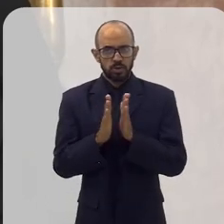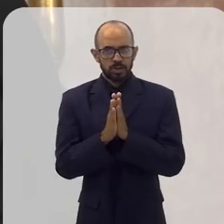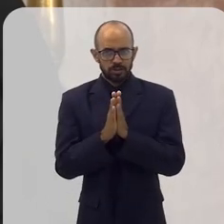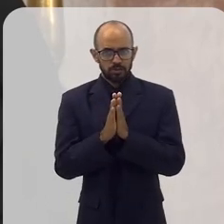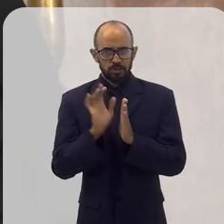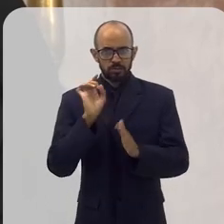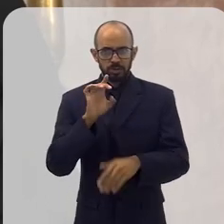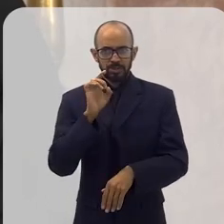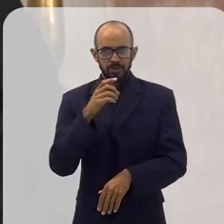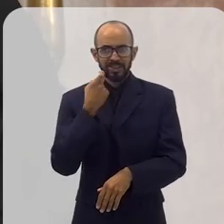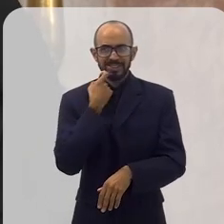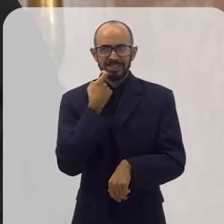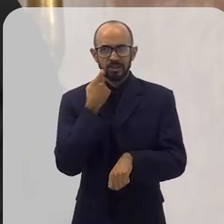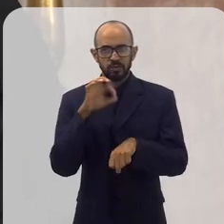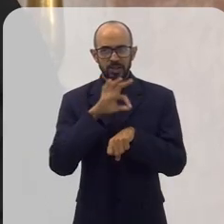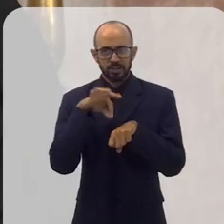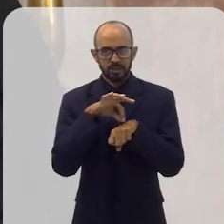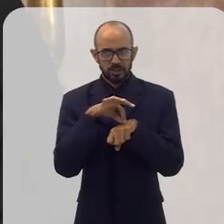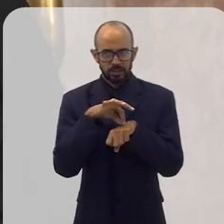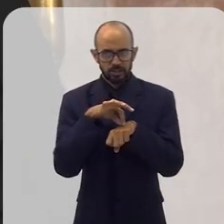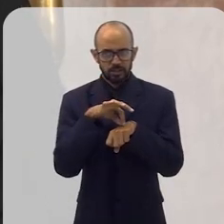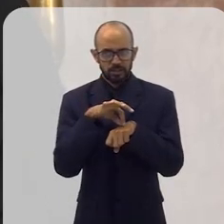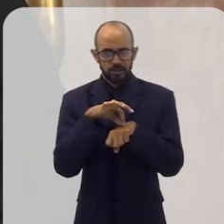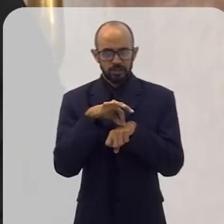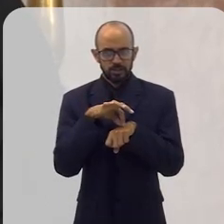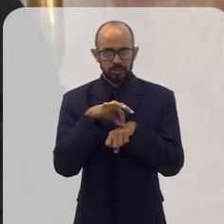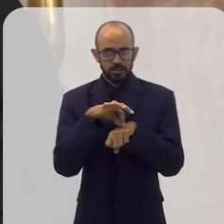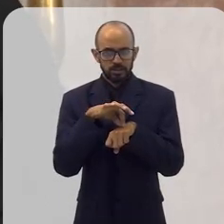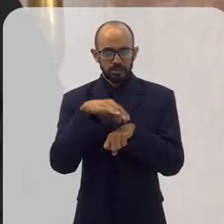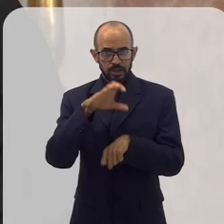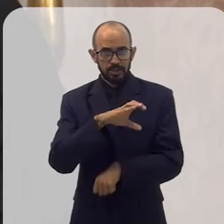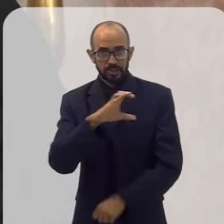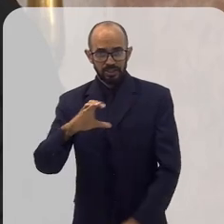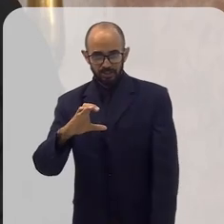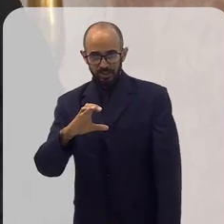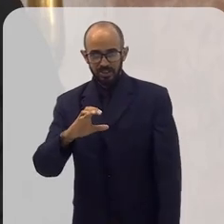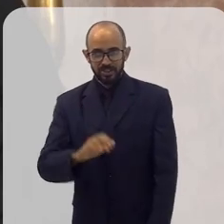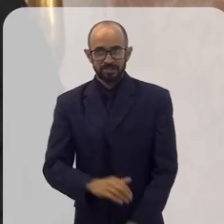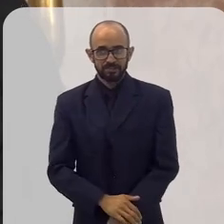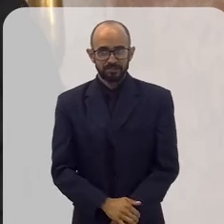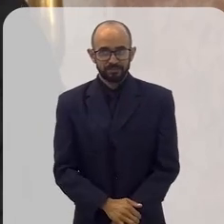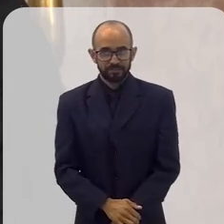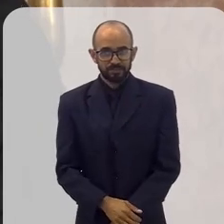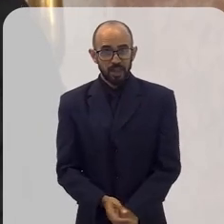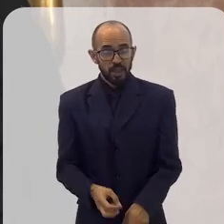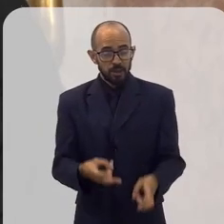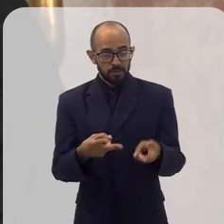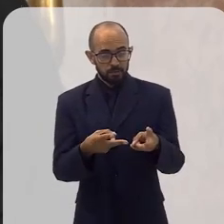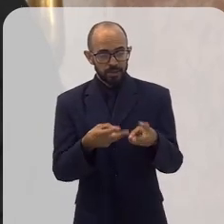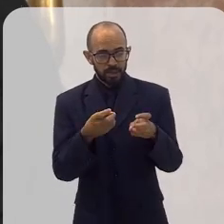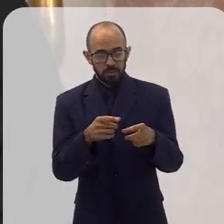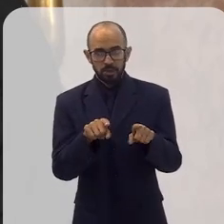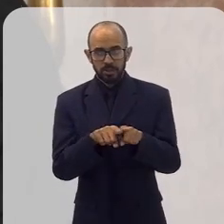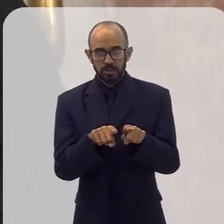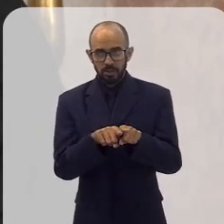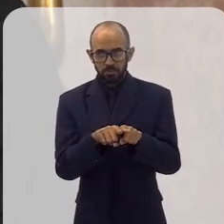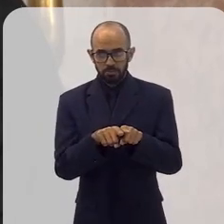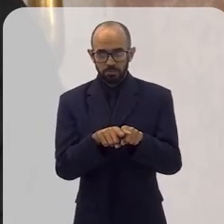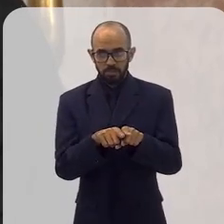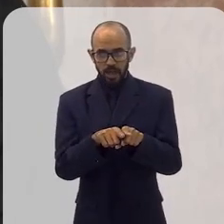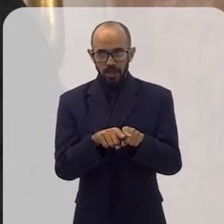oração, especialmente da Sexta-feira Santa, as seminaristas da Igreja Católica assistem e